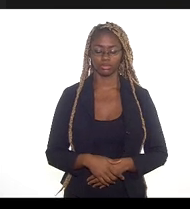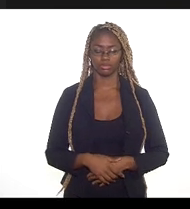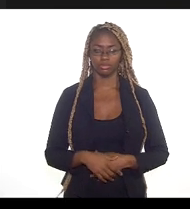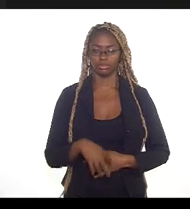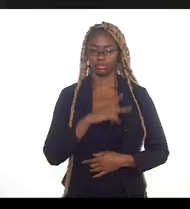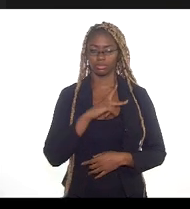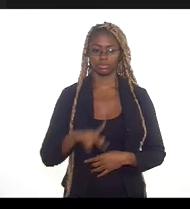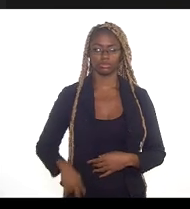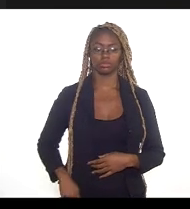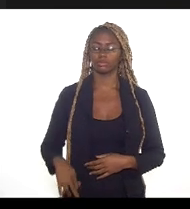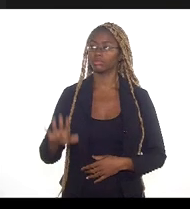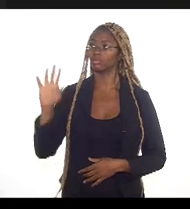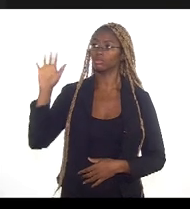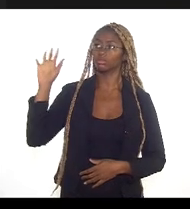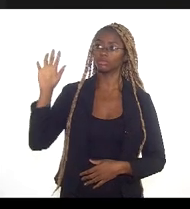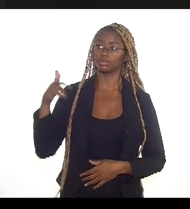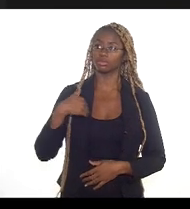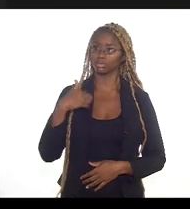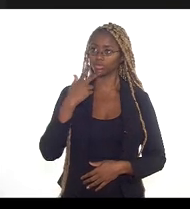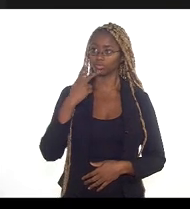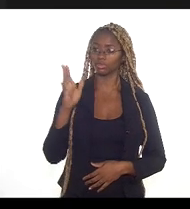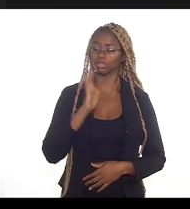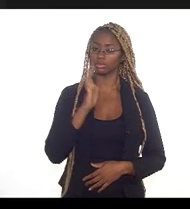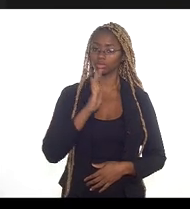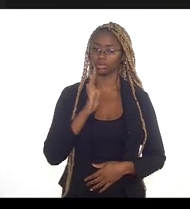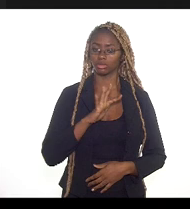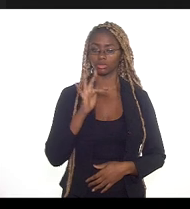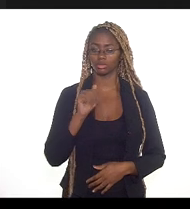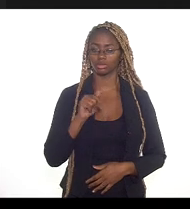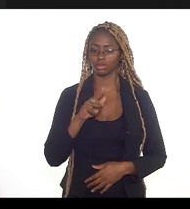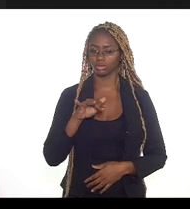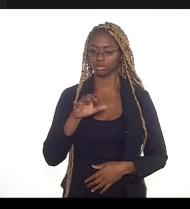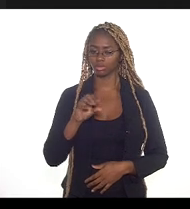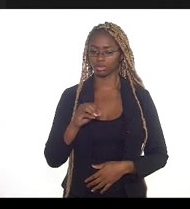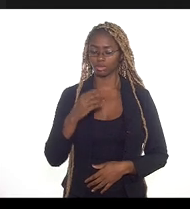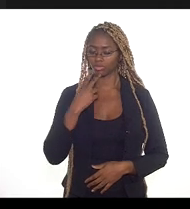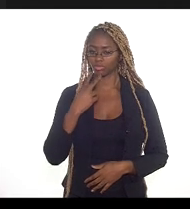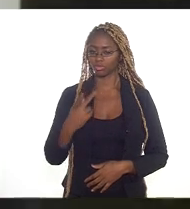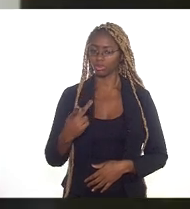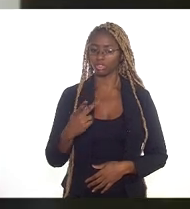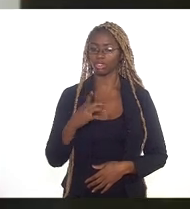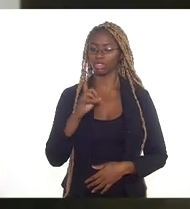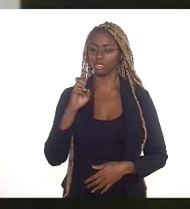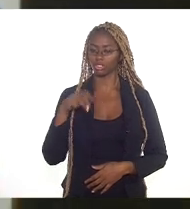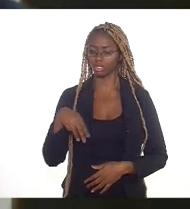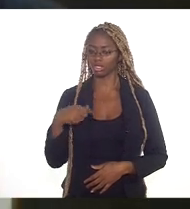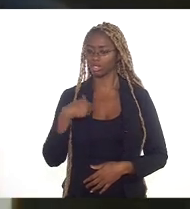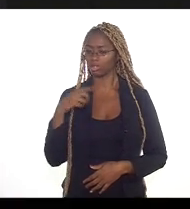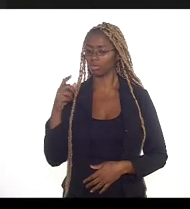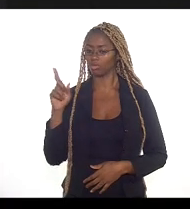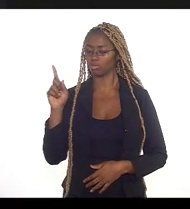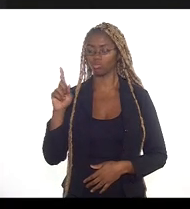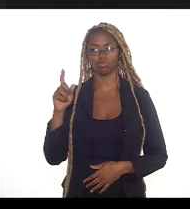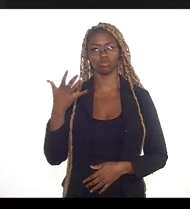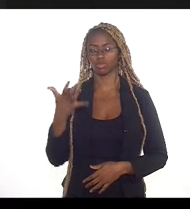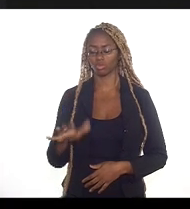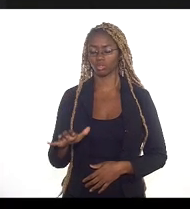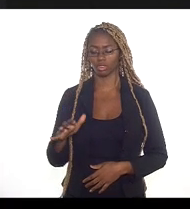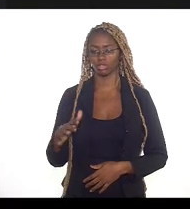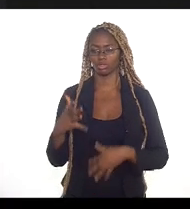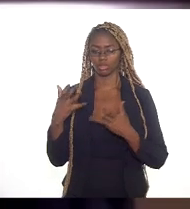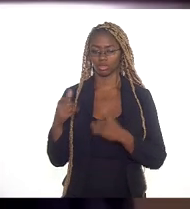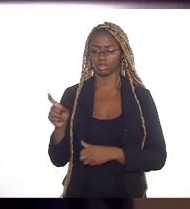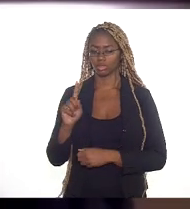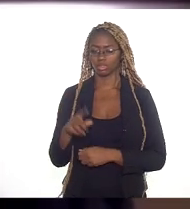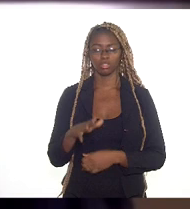Presidente, para encaminhar rapidamente. Fábio Silva encaminhando pelo DEM. Voto não ao projeto. Ok. Deputada,